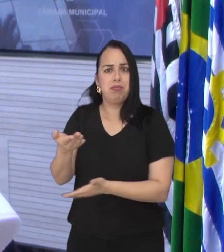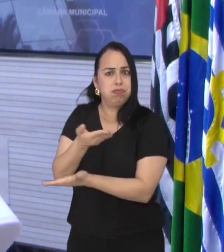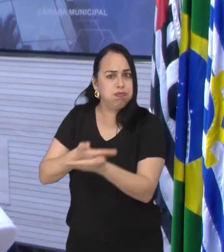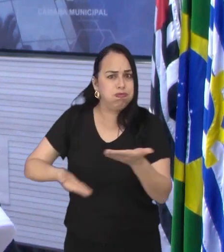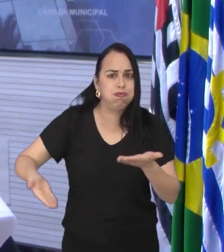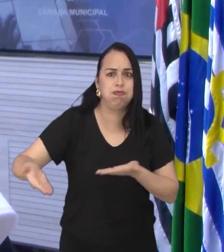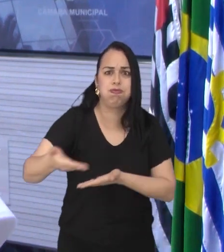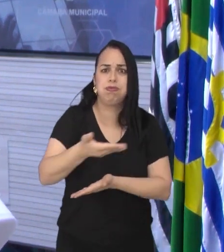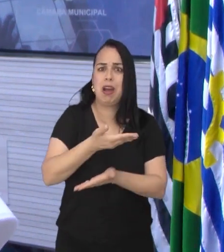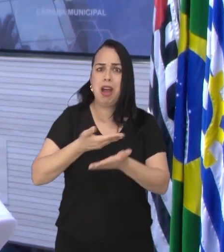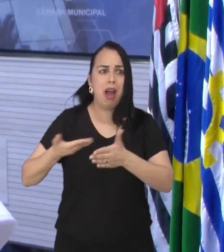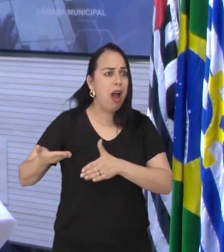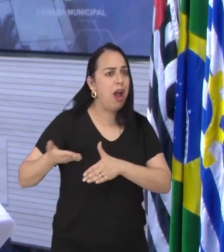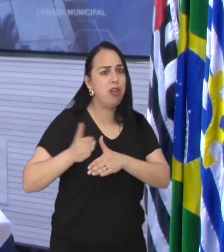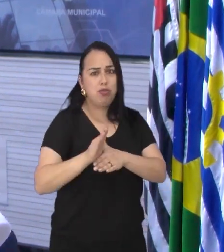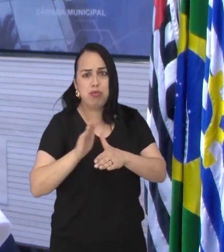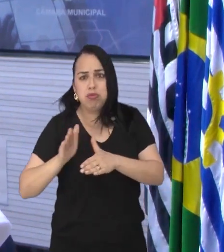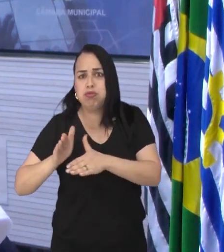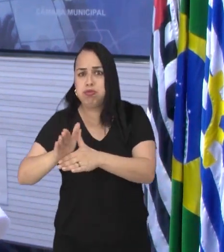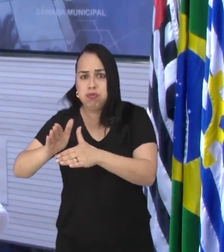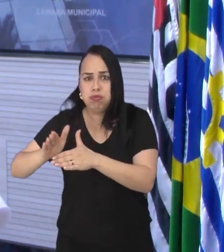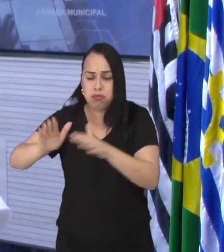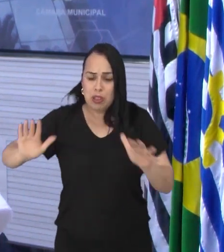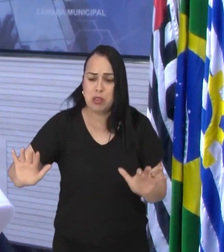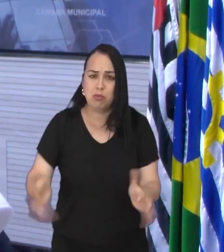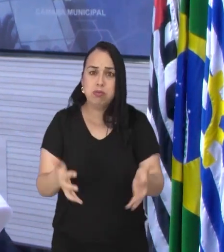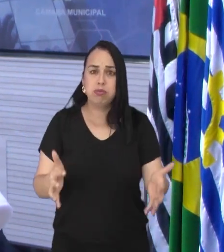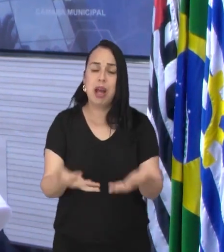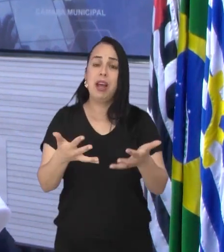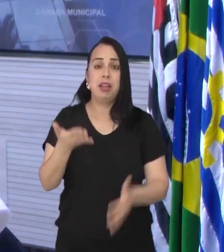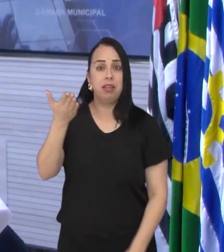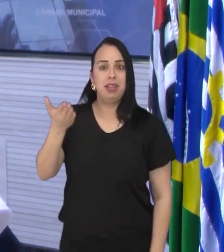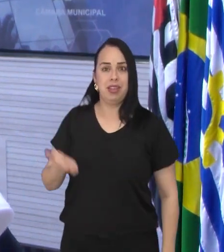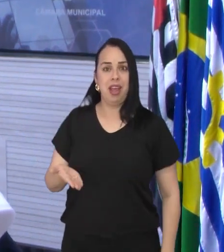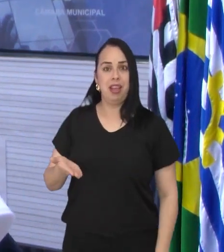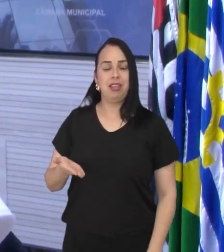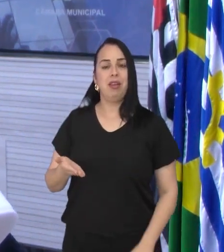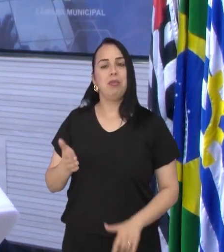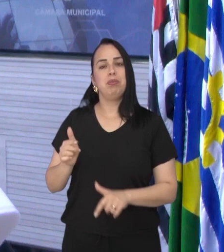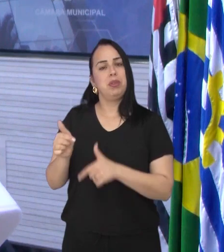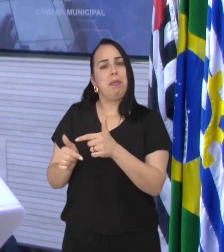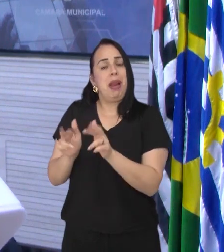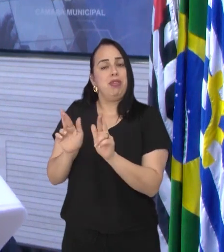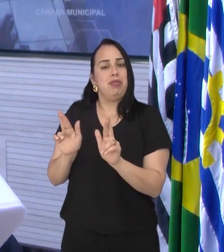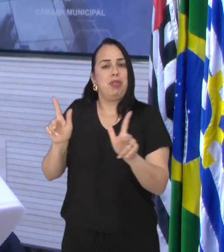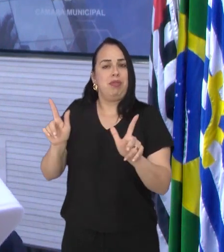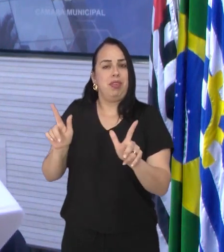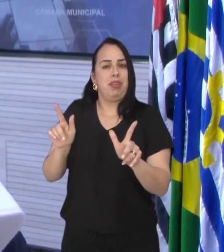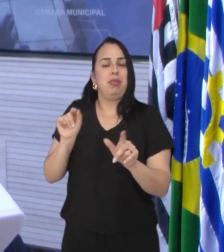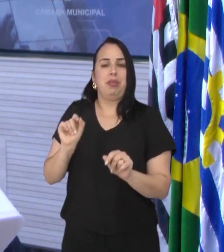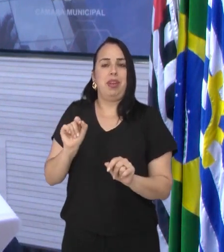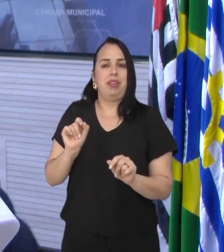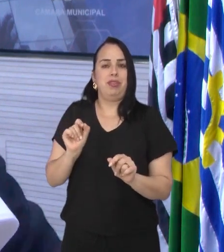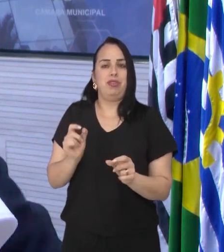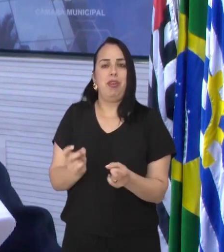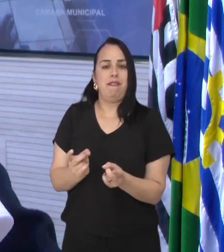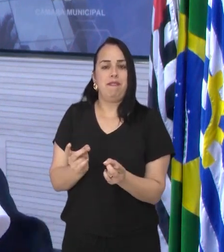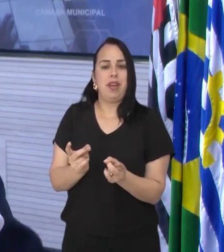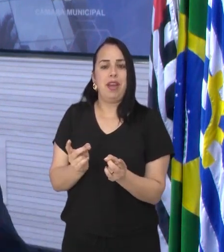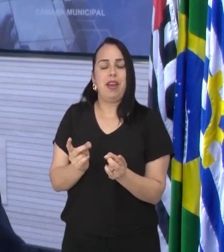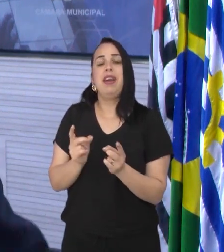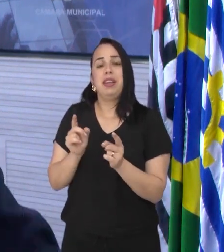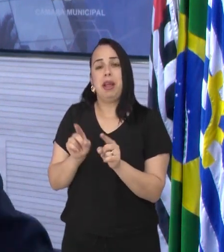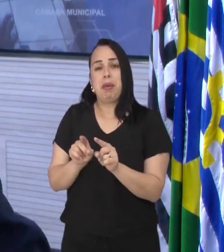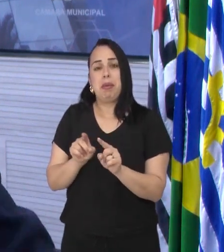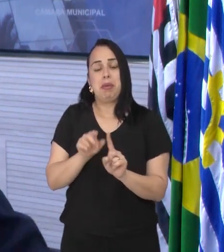bem relacionado, uma pessoa que participa da vida da comunidade joseense, ele também tem esse trabalho diferenciado, que é exportar,